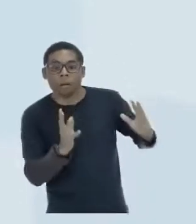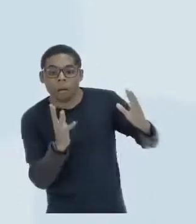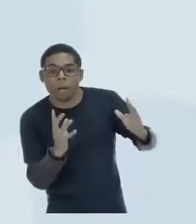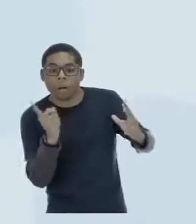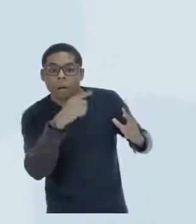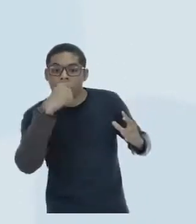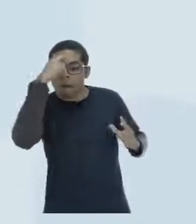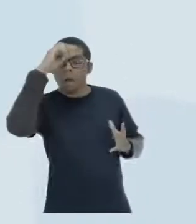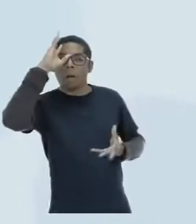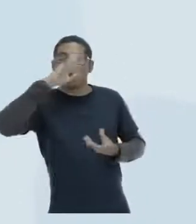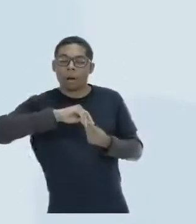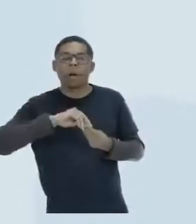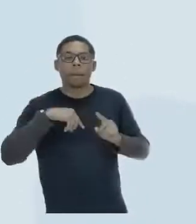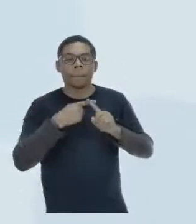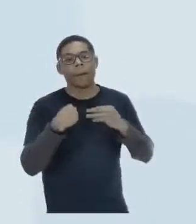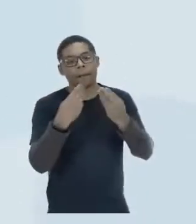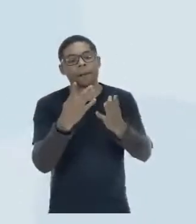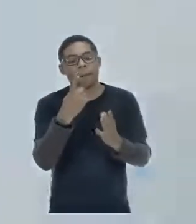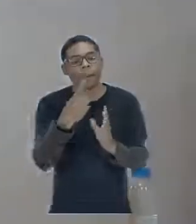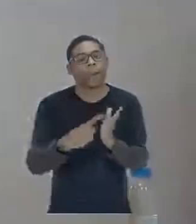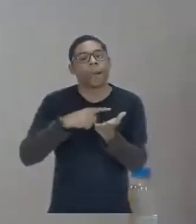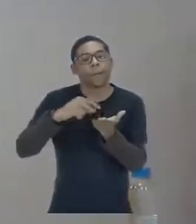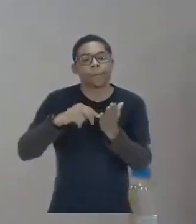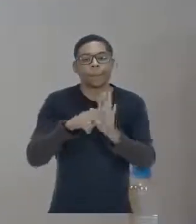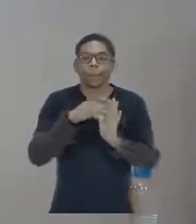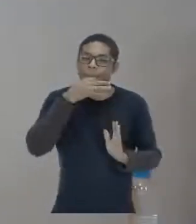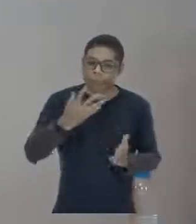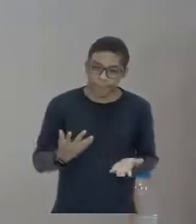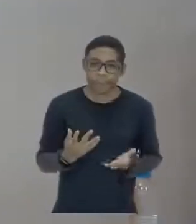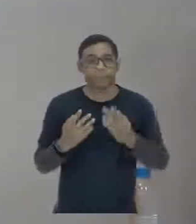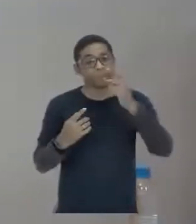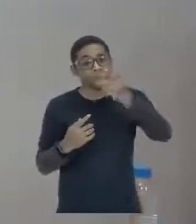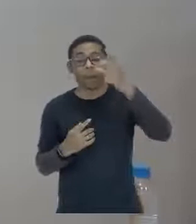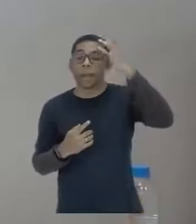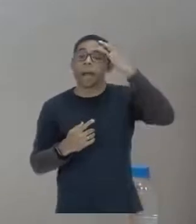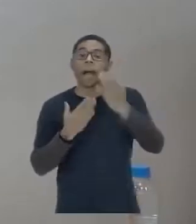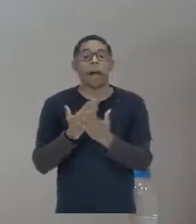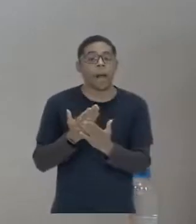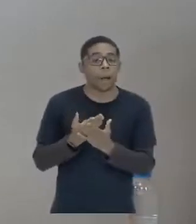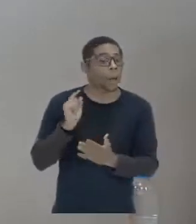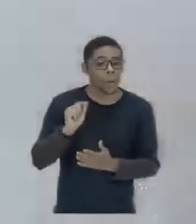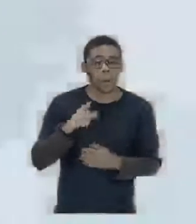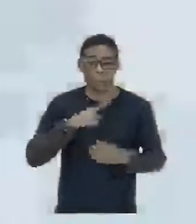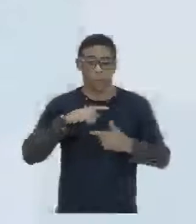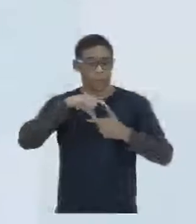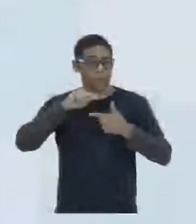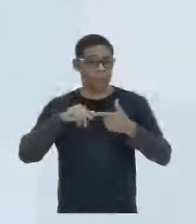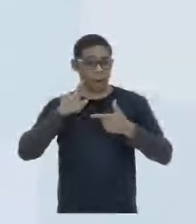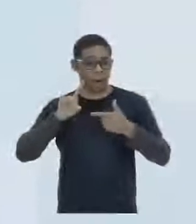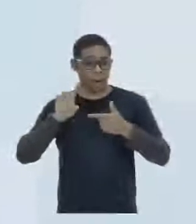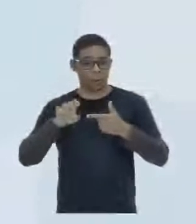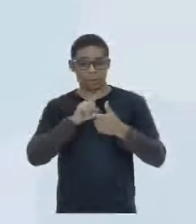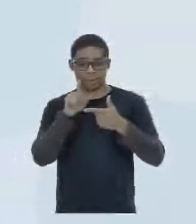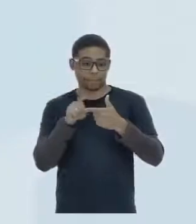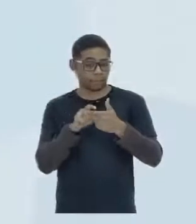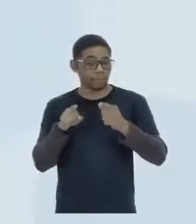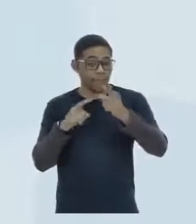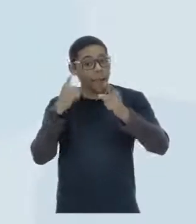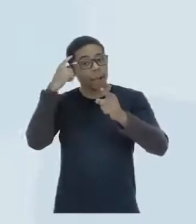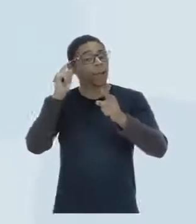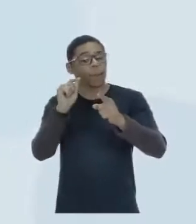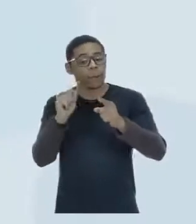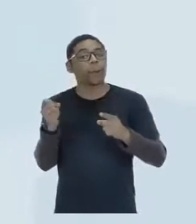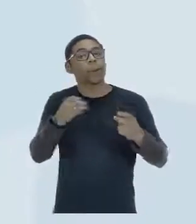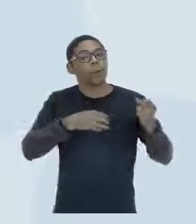a elaboração de um artigo de opinião. Tá certo? Diga o que você achou de nossa aula, o QR Code está na tela, olha só. Diga o que você achou